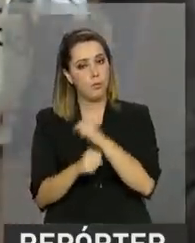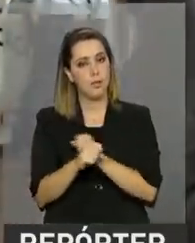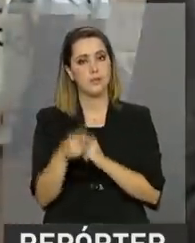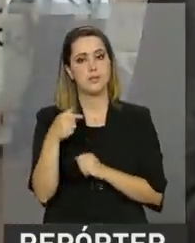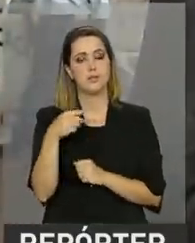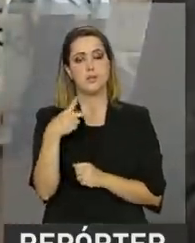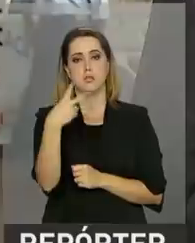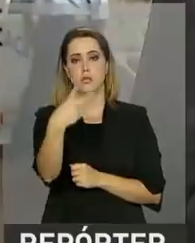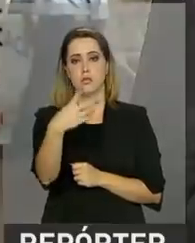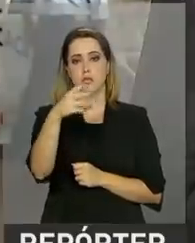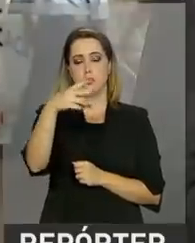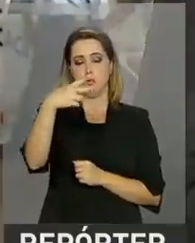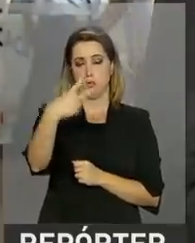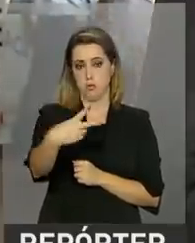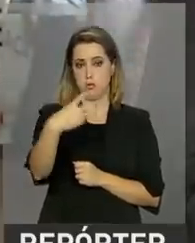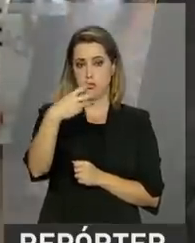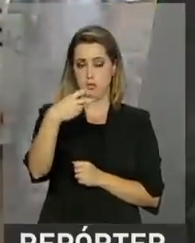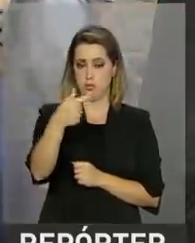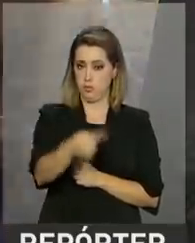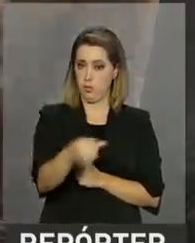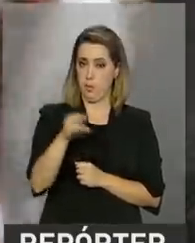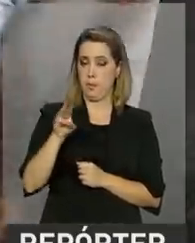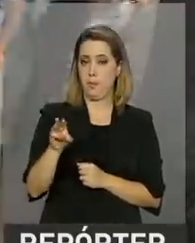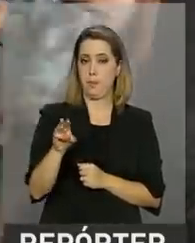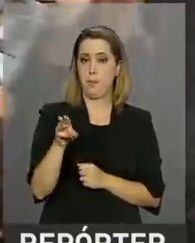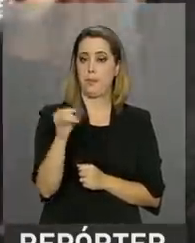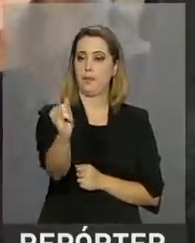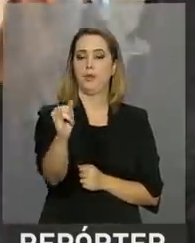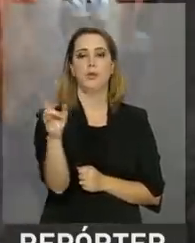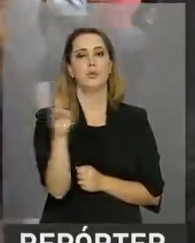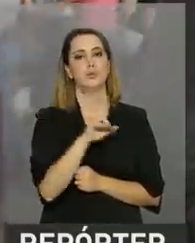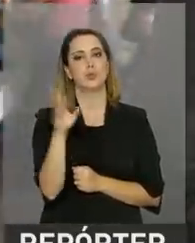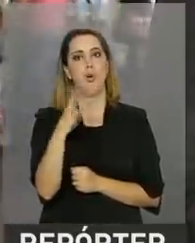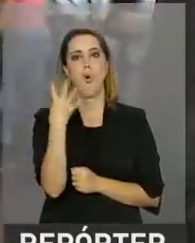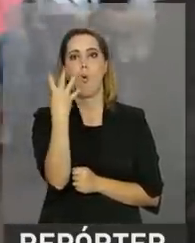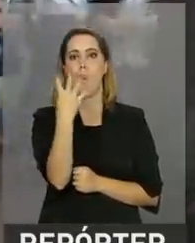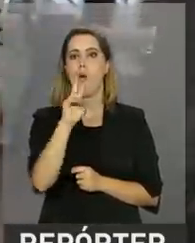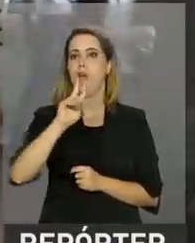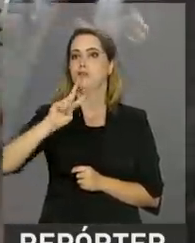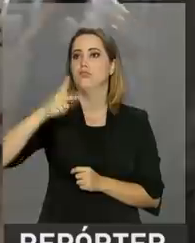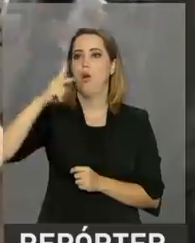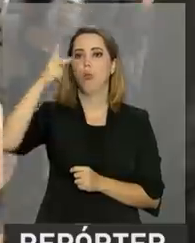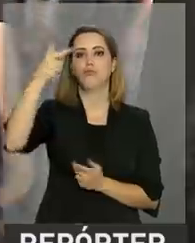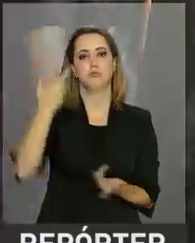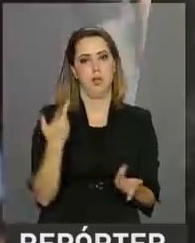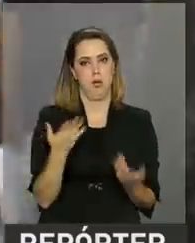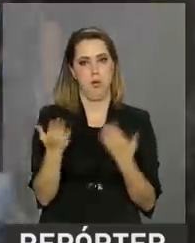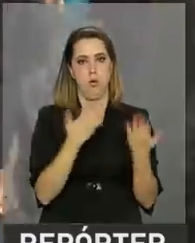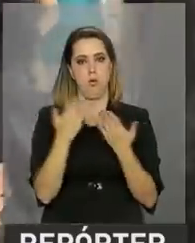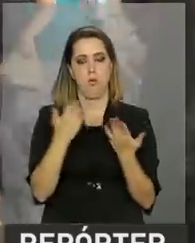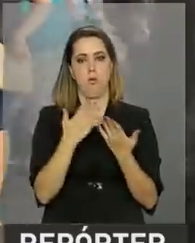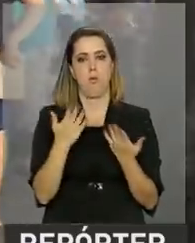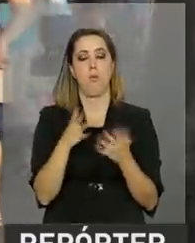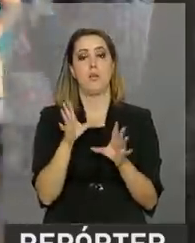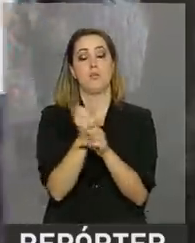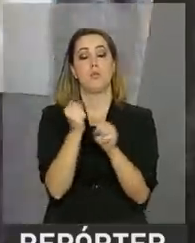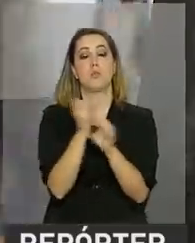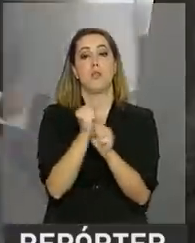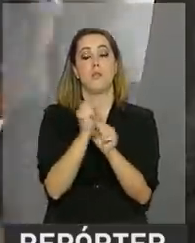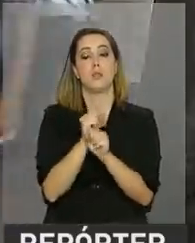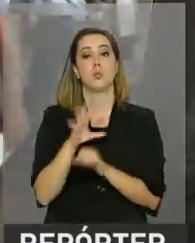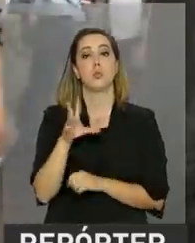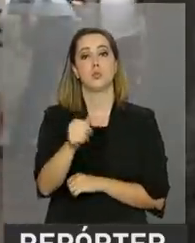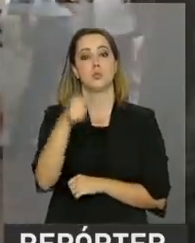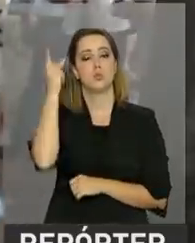a 227 bilhões de reais, 4 vezes maior do que o orçamento da cidade de São Paulo, a